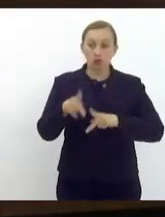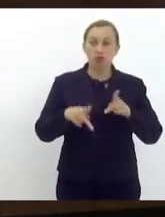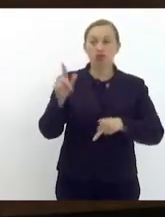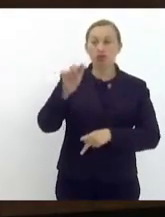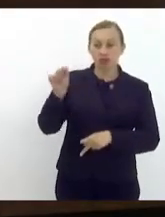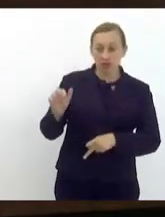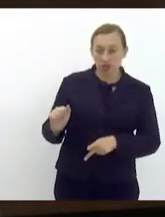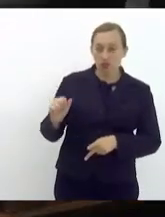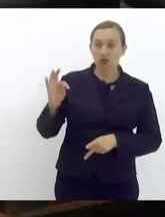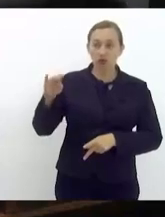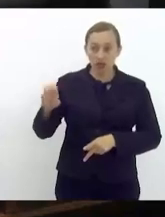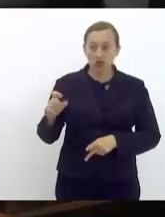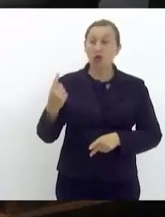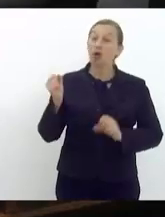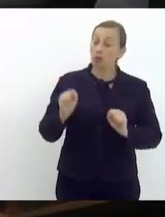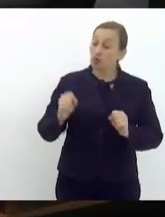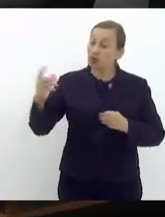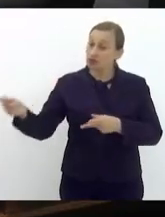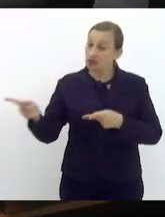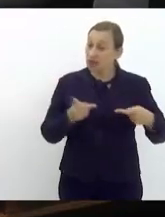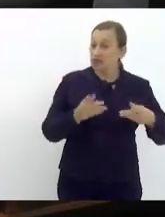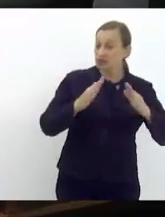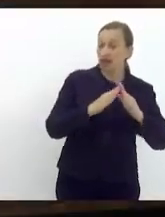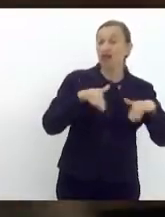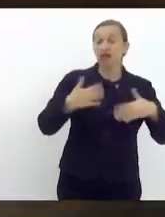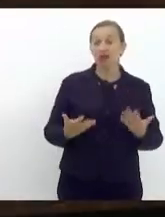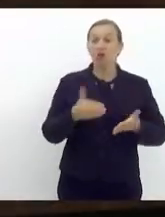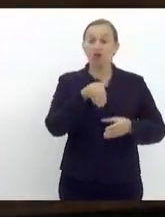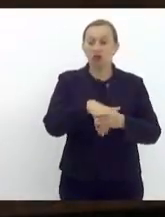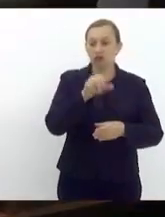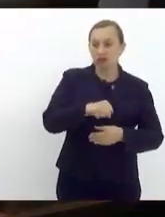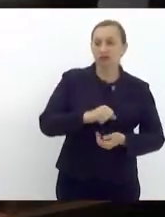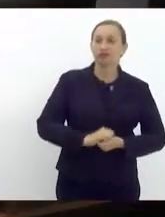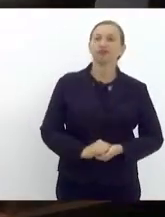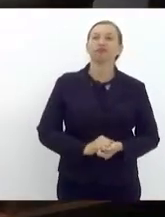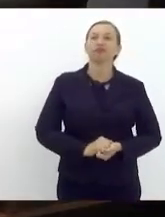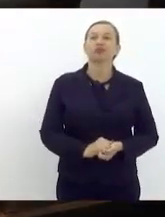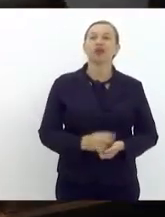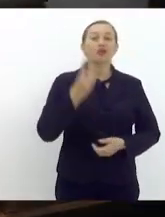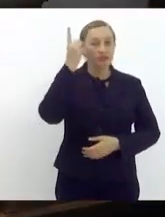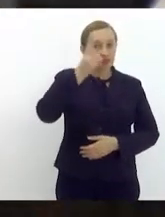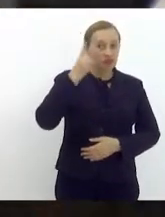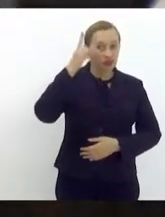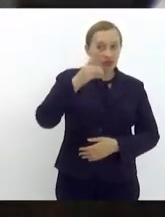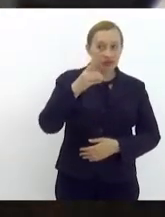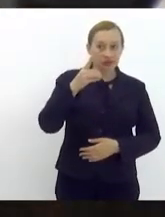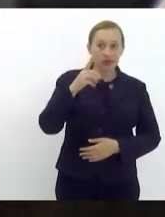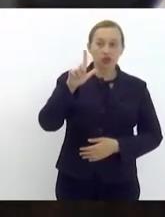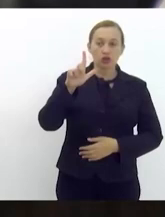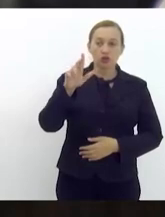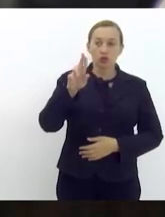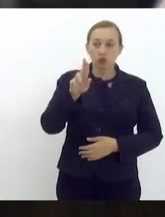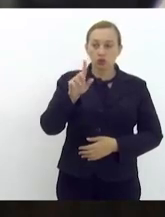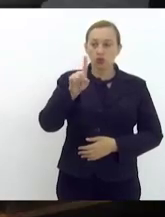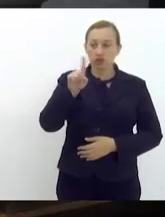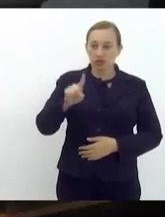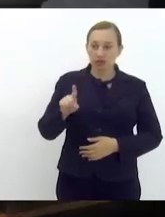da Baixada possam vir para essa casa. Então, meu voto é favorável. Deputado Luiz Cláudio